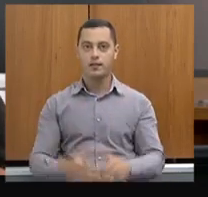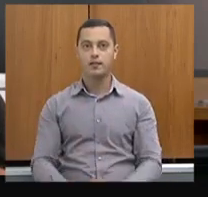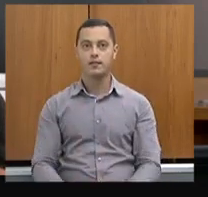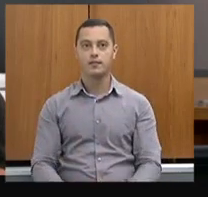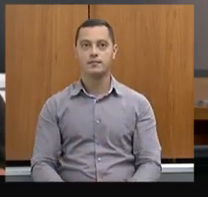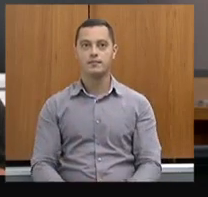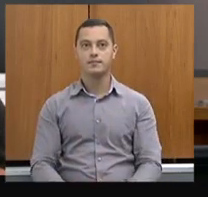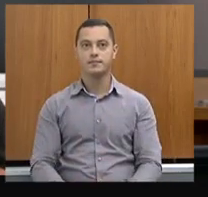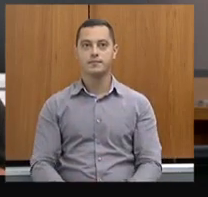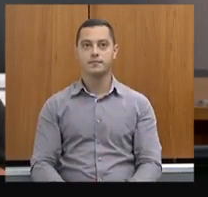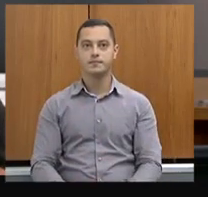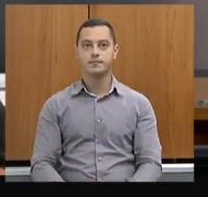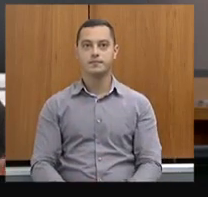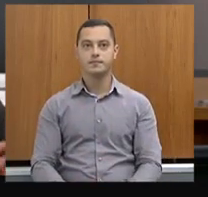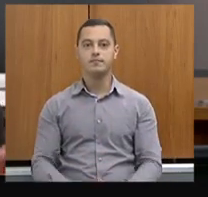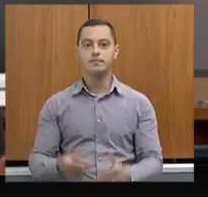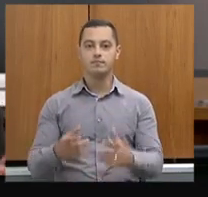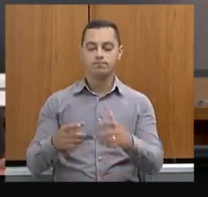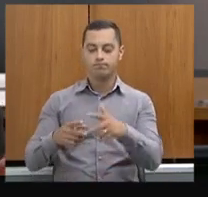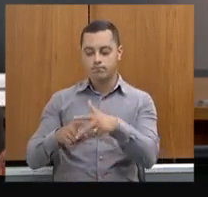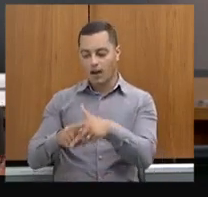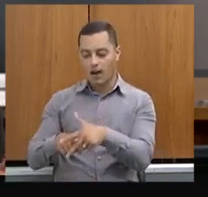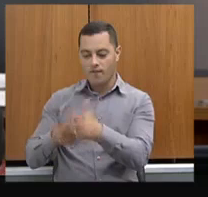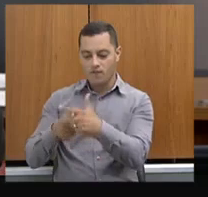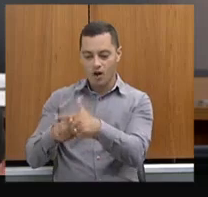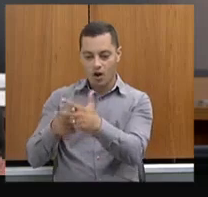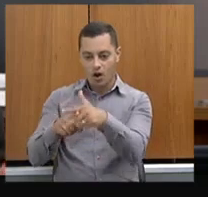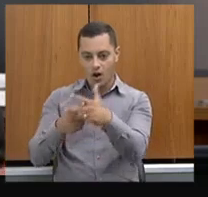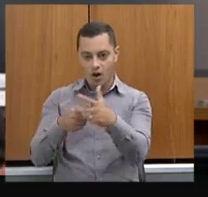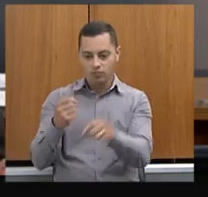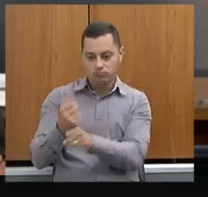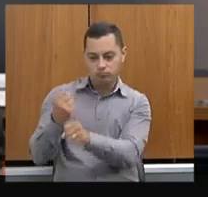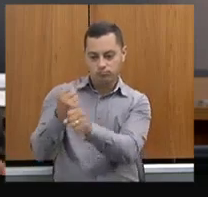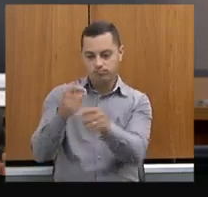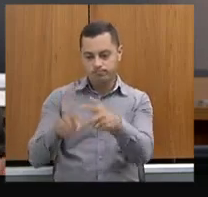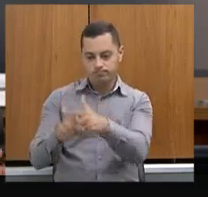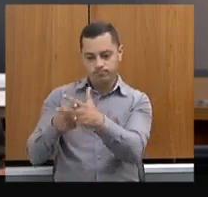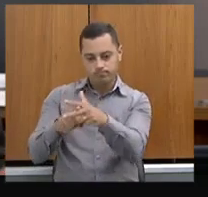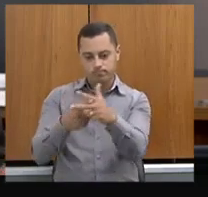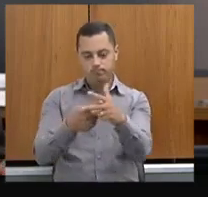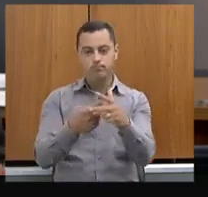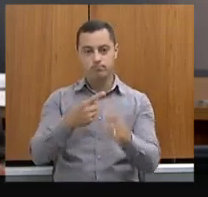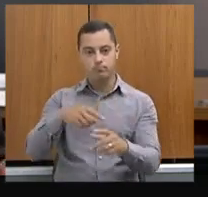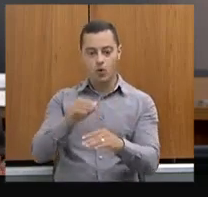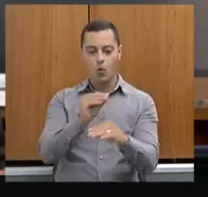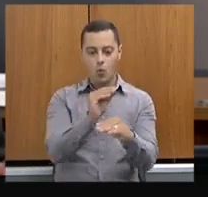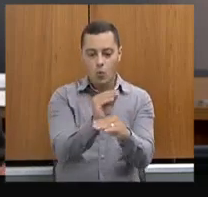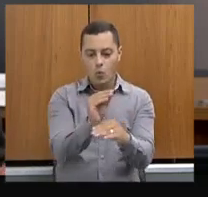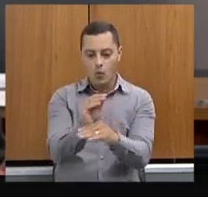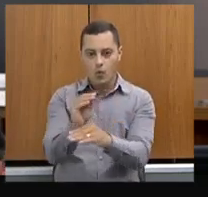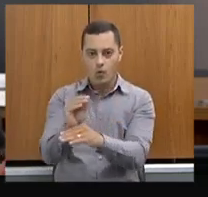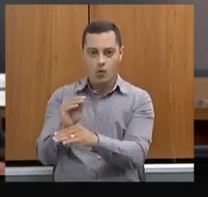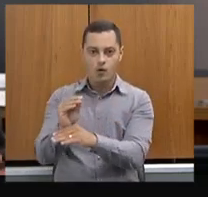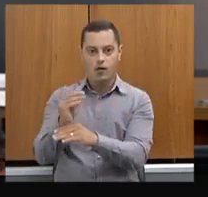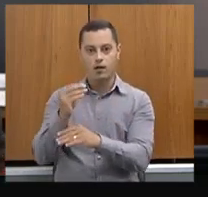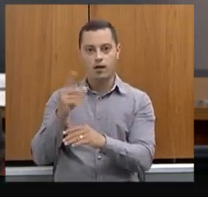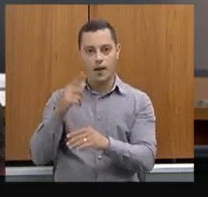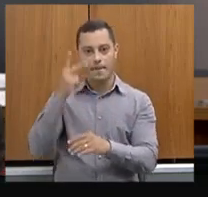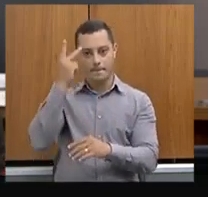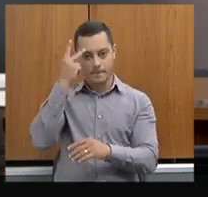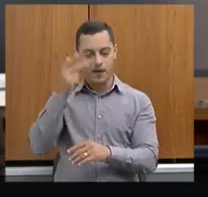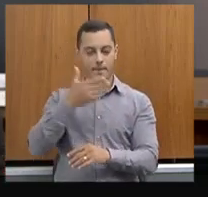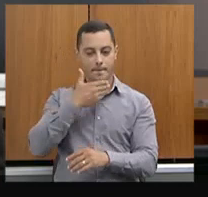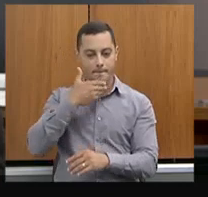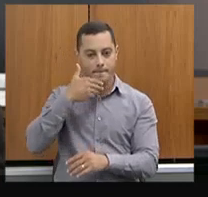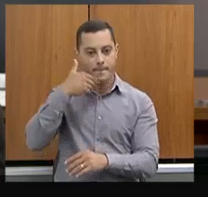em termos de reformas das unidades nós também estamos cuidando para dar a melhor condição a todos os nossos bombeiros